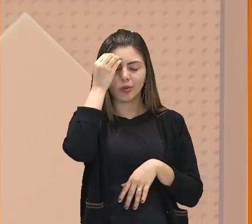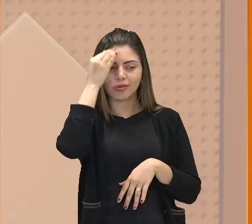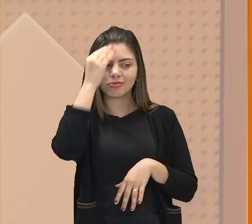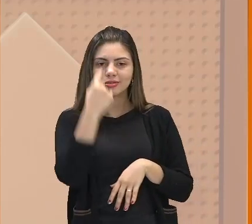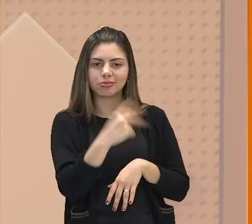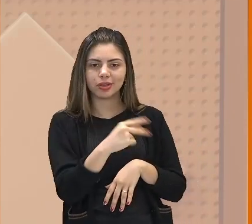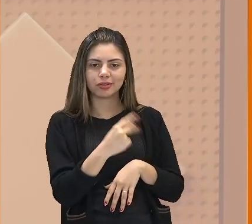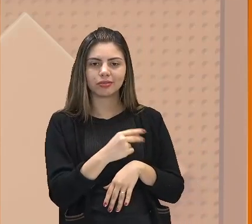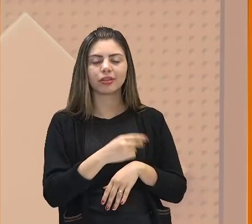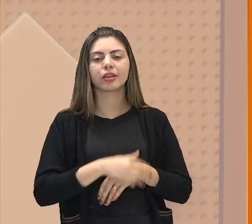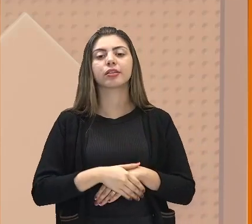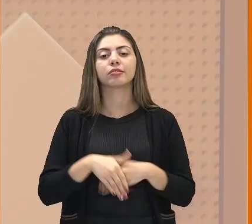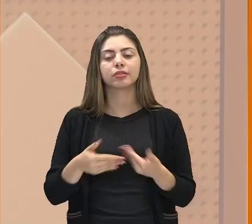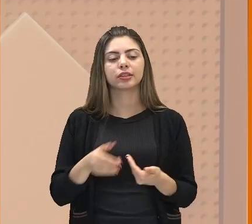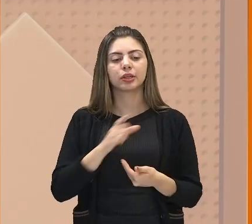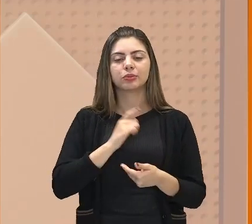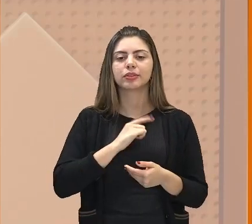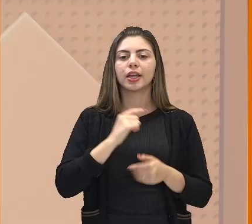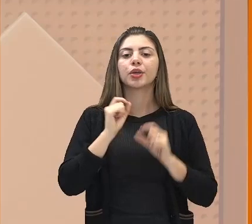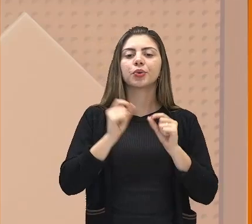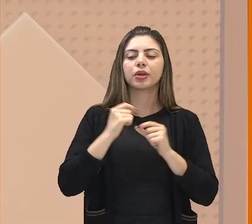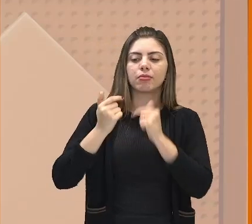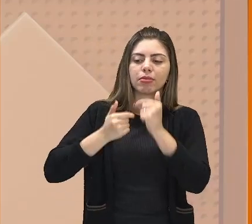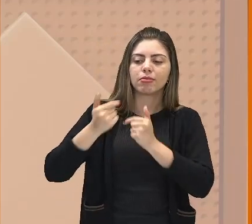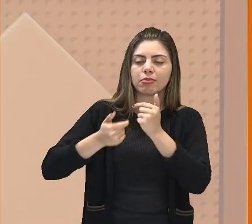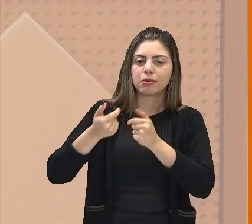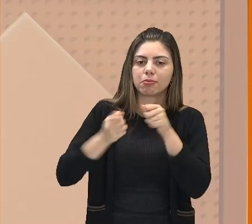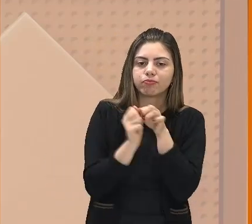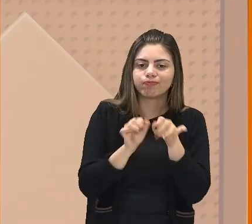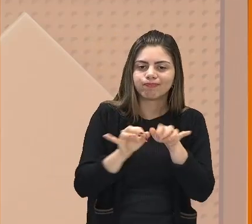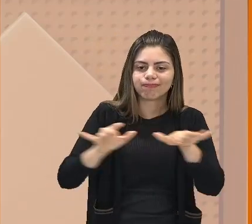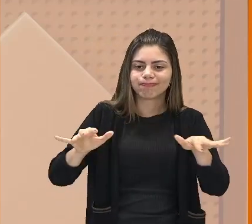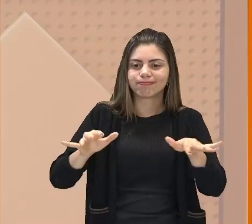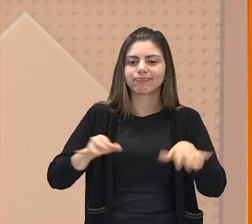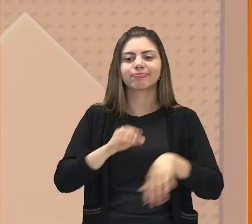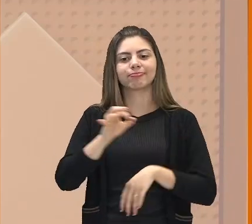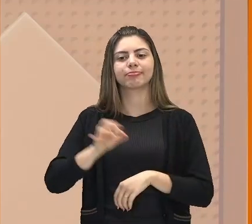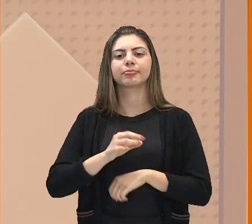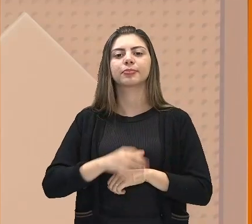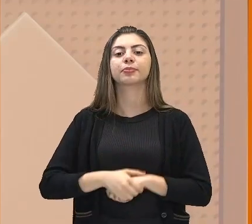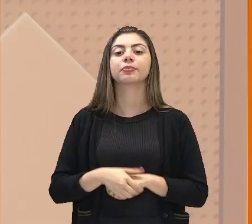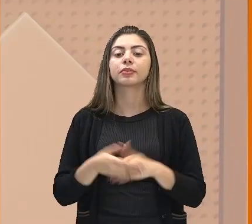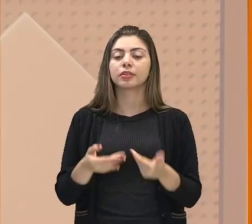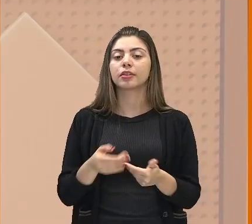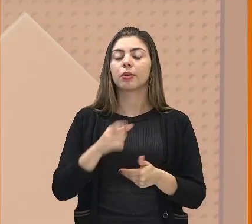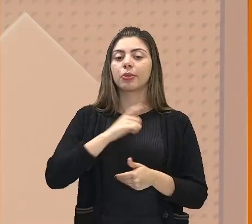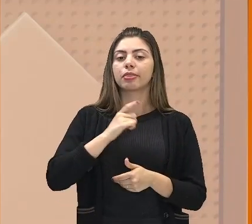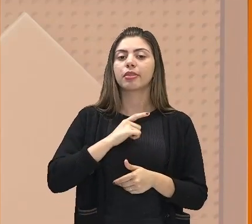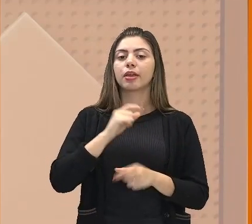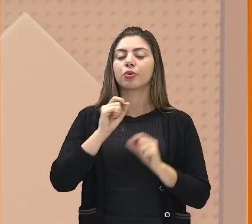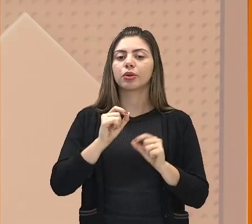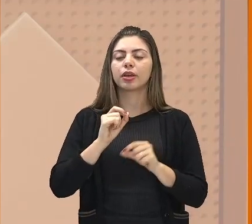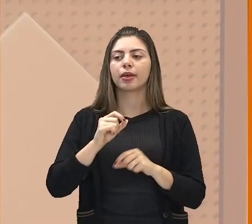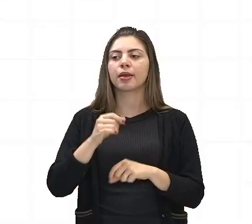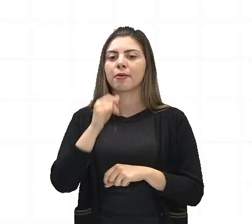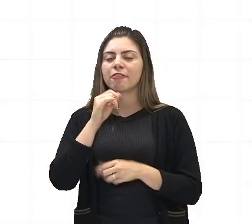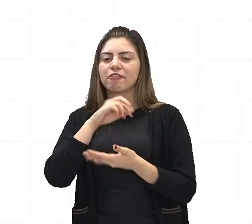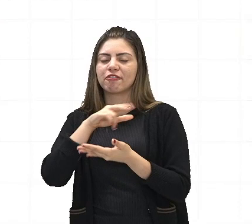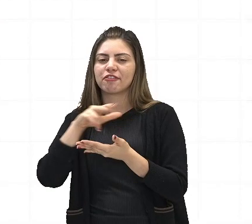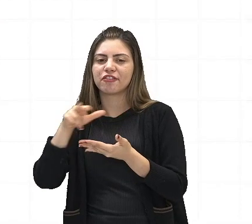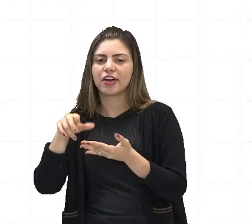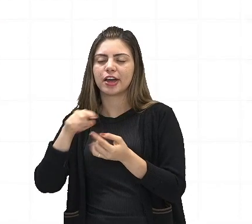tradicionais que são passados aí de geração para geração, certo? Então, esses remédios que nós utilizamos, que